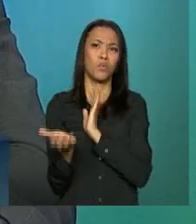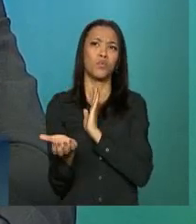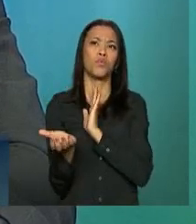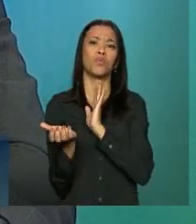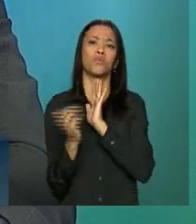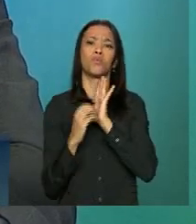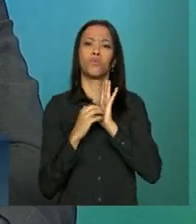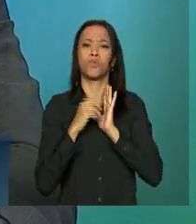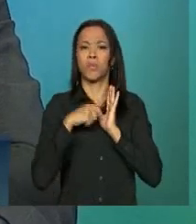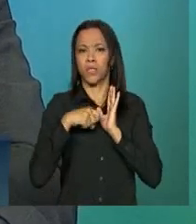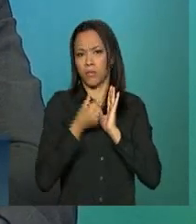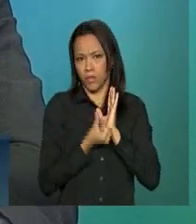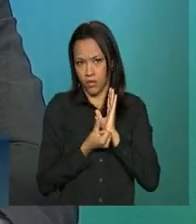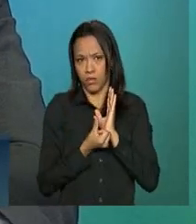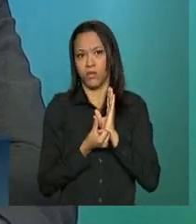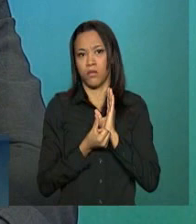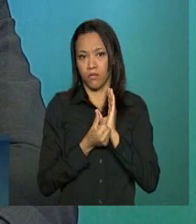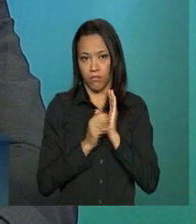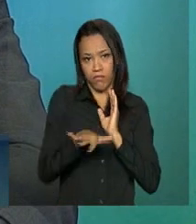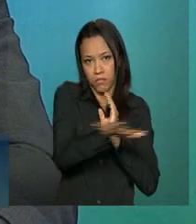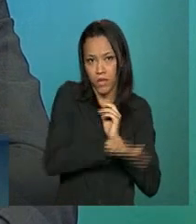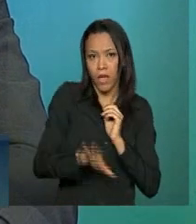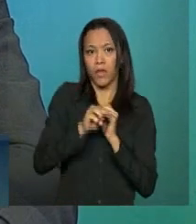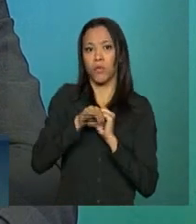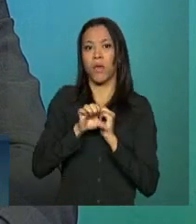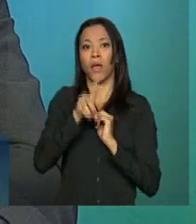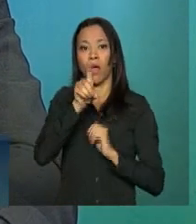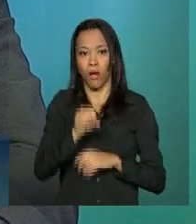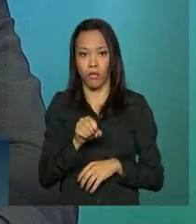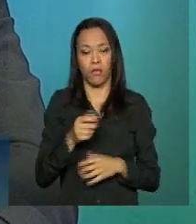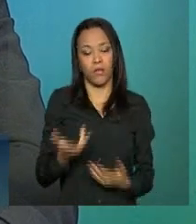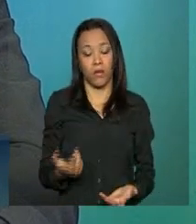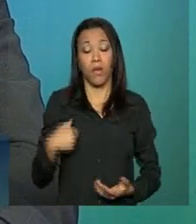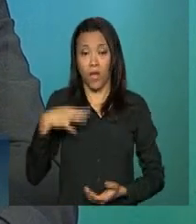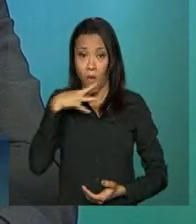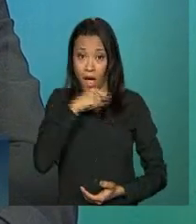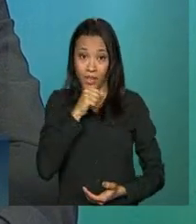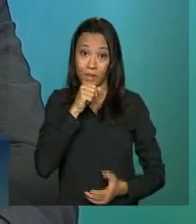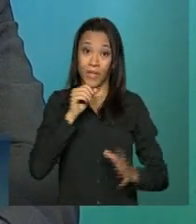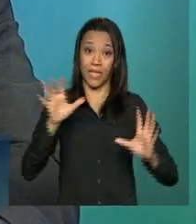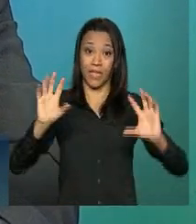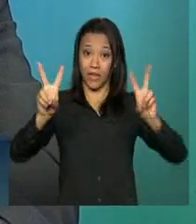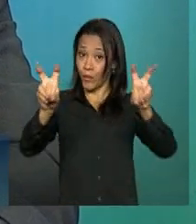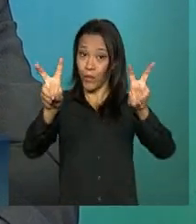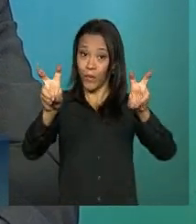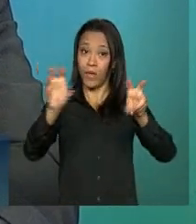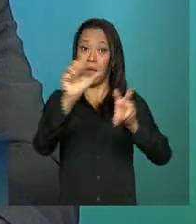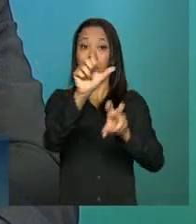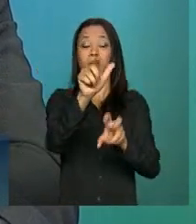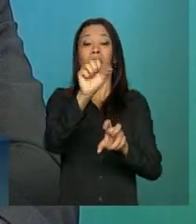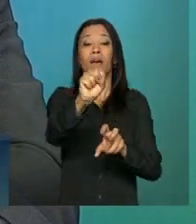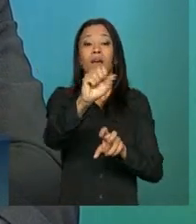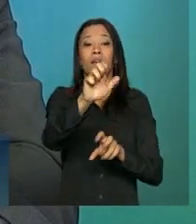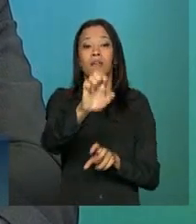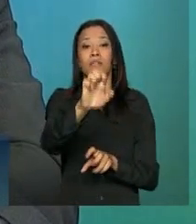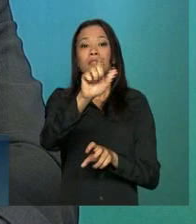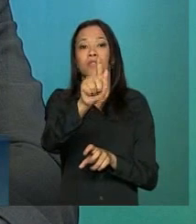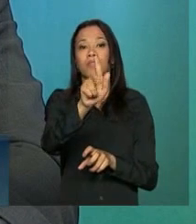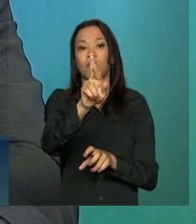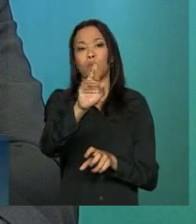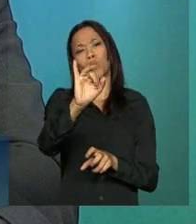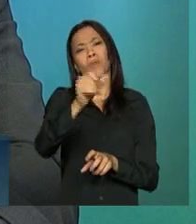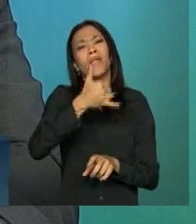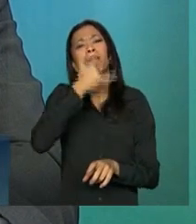né, do mercado. Então, eu acho que a atividade de seguros, pessoal, a atividade de seguros é muito relacionada com o nível de